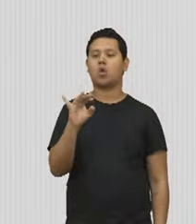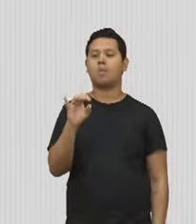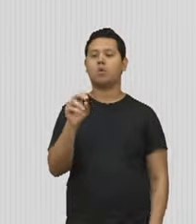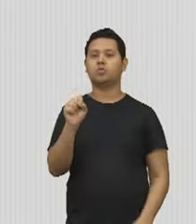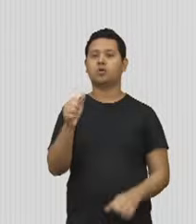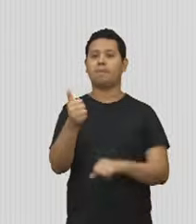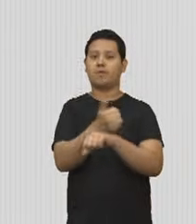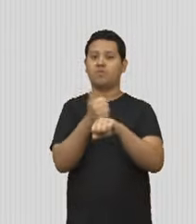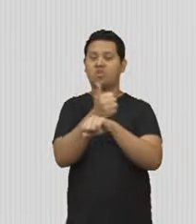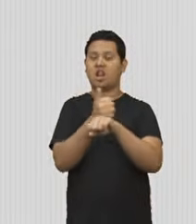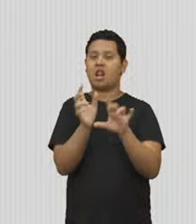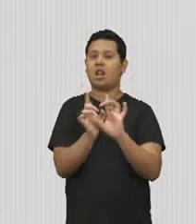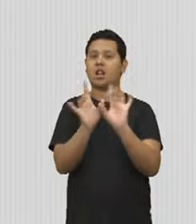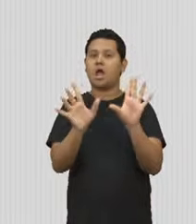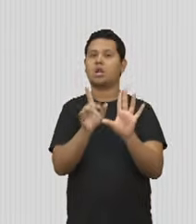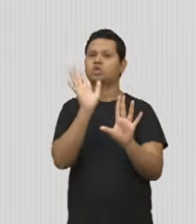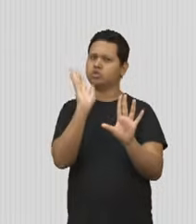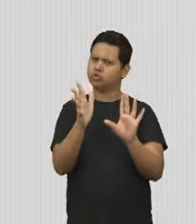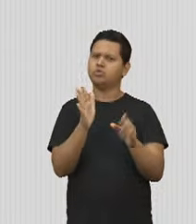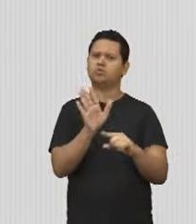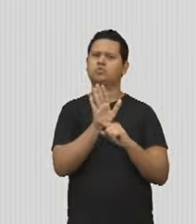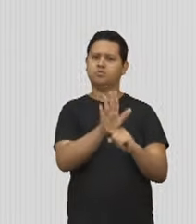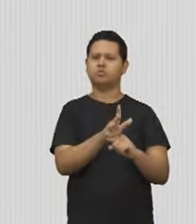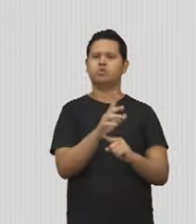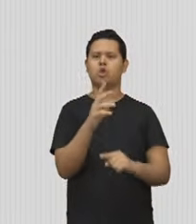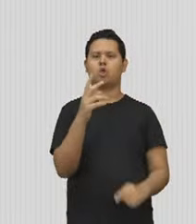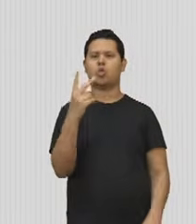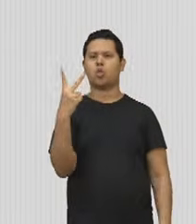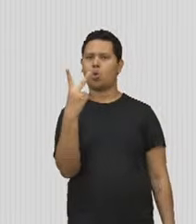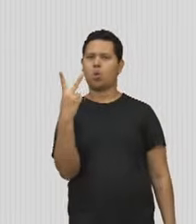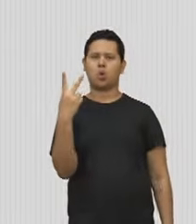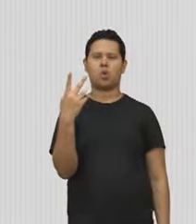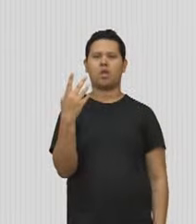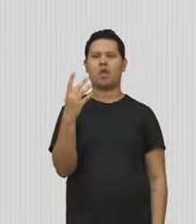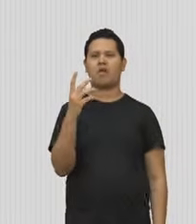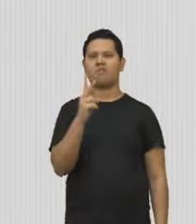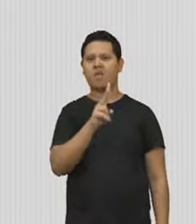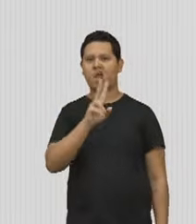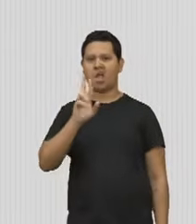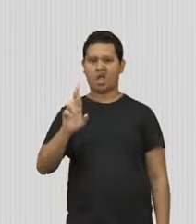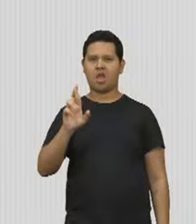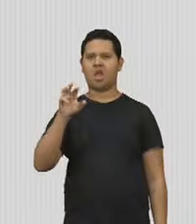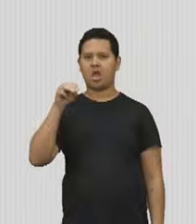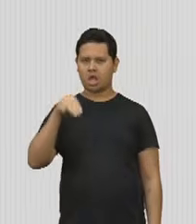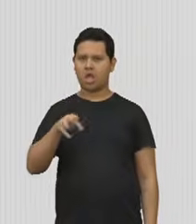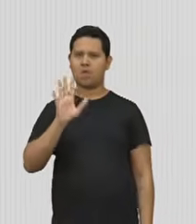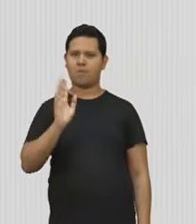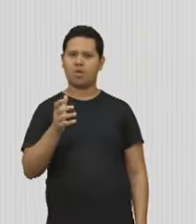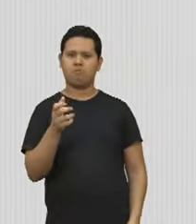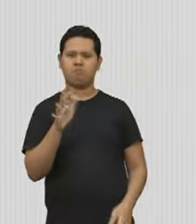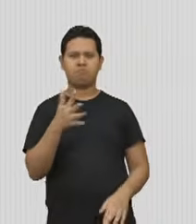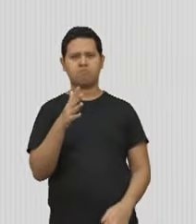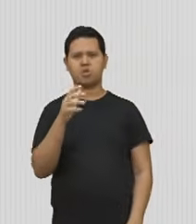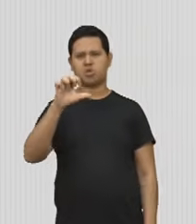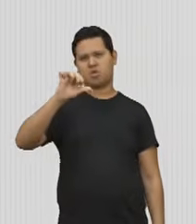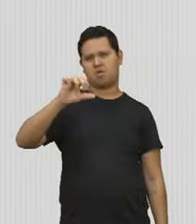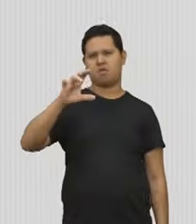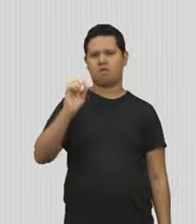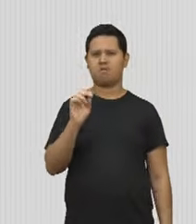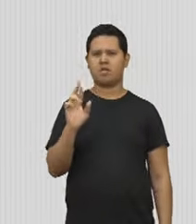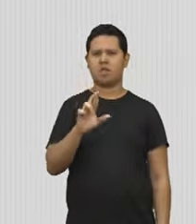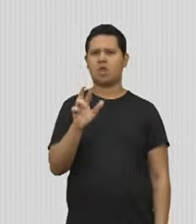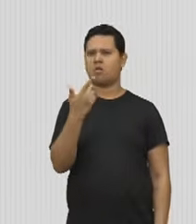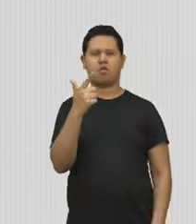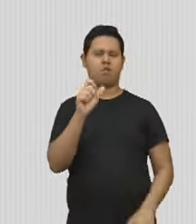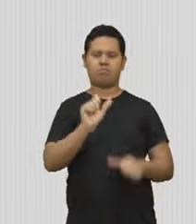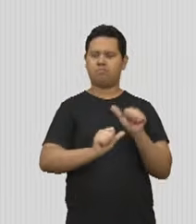profissionais liberais, que já contribui um valor de 2 a 6 VRMs por ano. Cada VRM custa em torno de R$ 90, então não vai